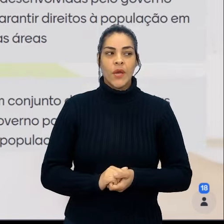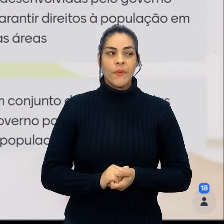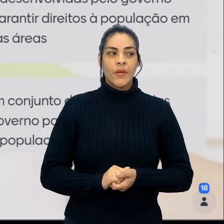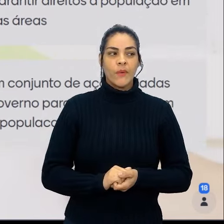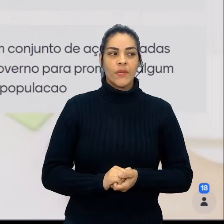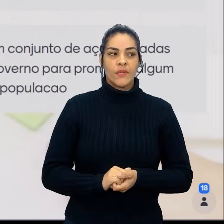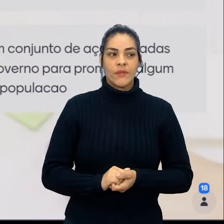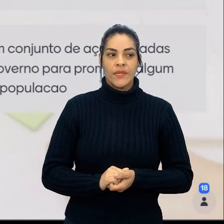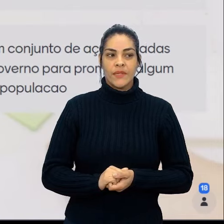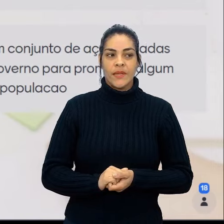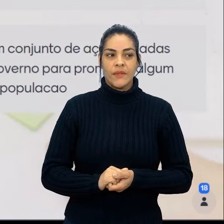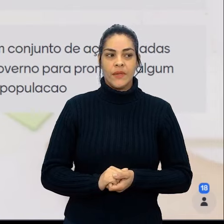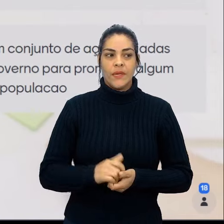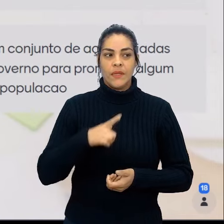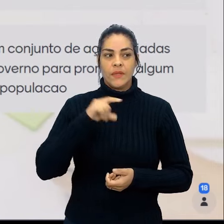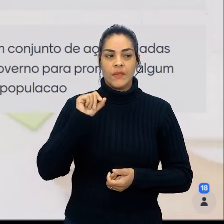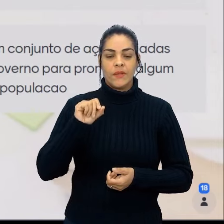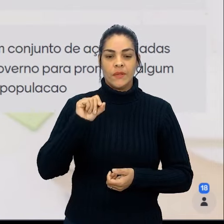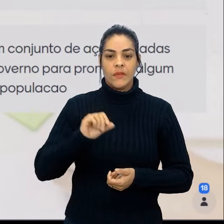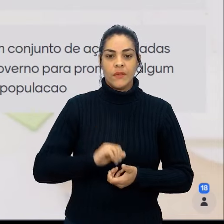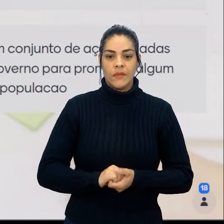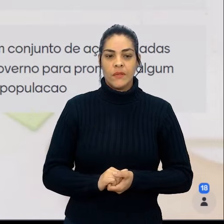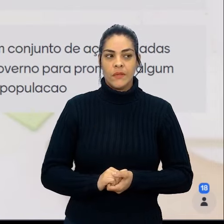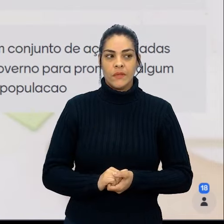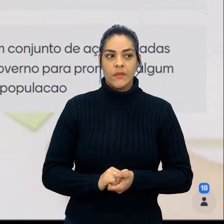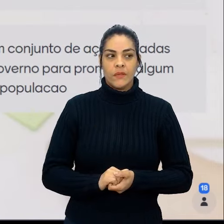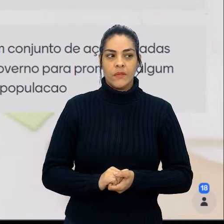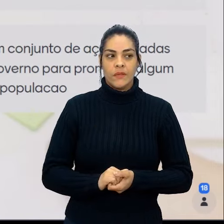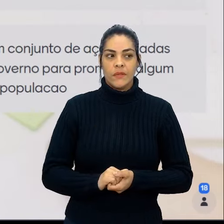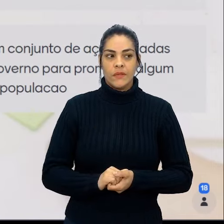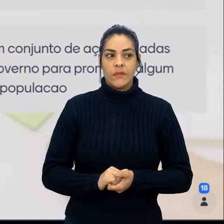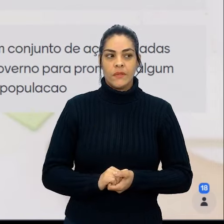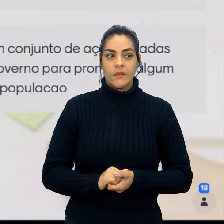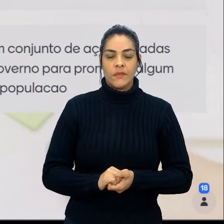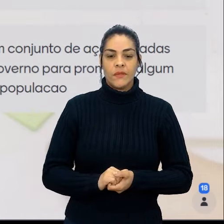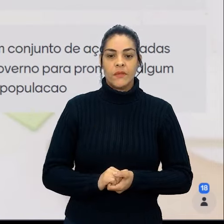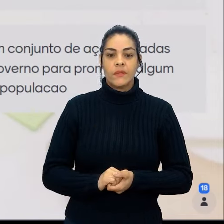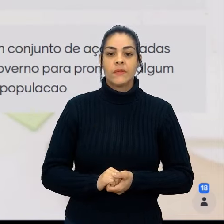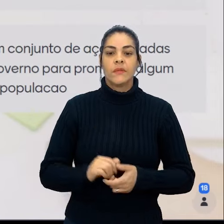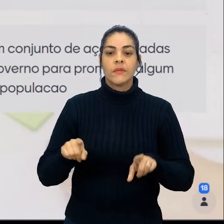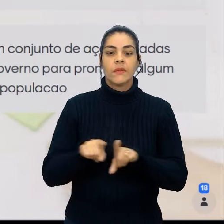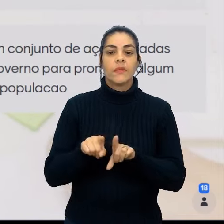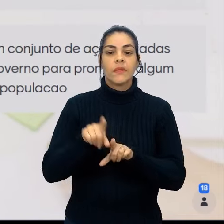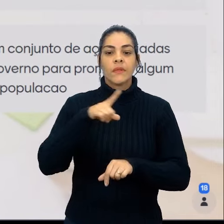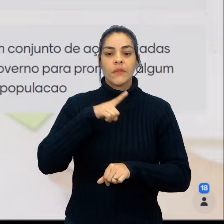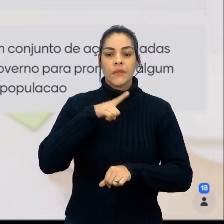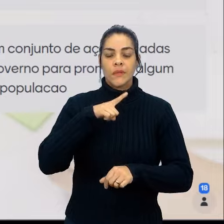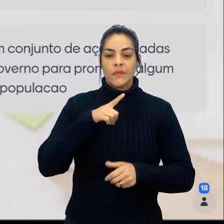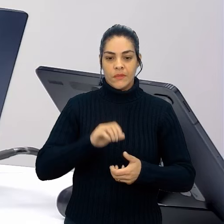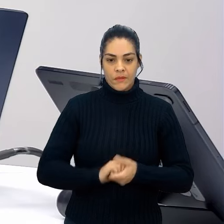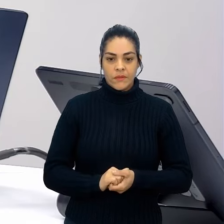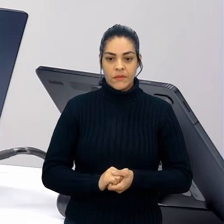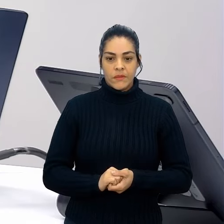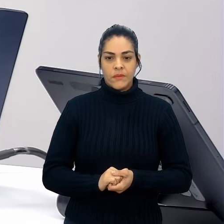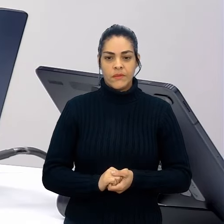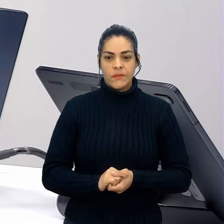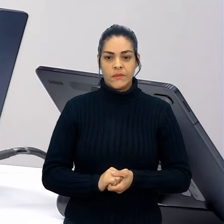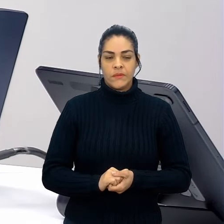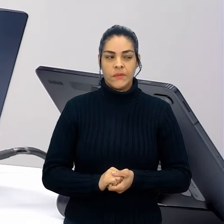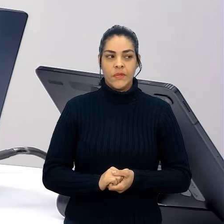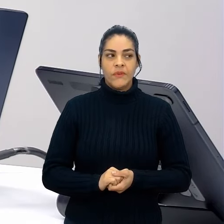obrigada. A gente também está lendo no chat que vocês estão super... pode voltar para mim aqui. E eu gostei muito aqui.